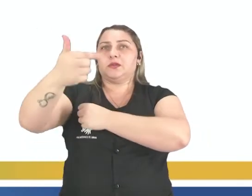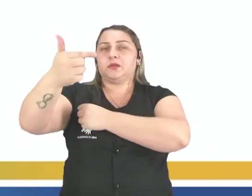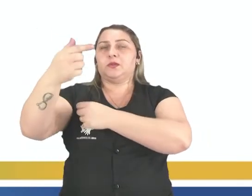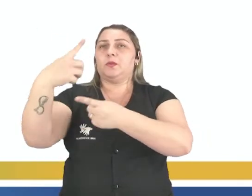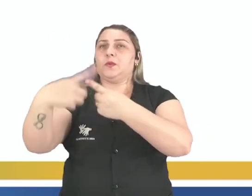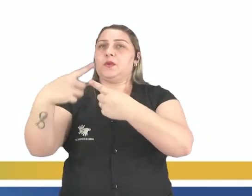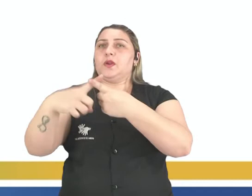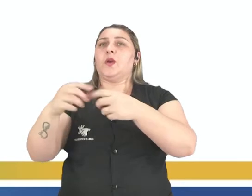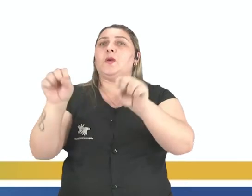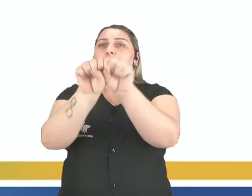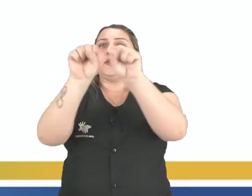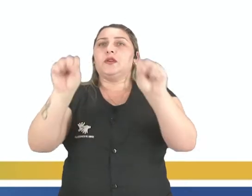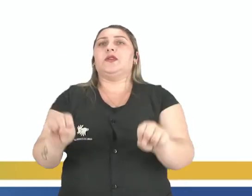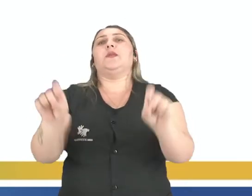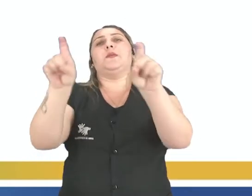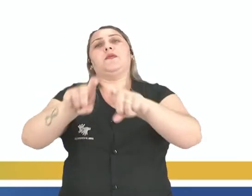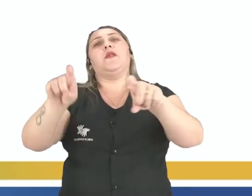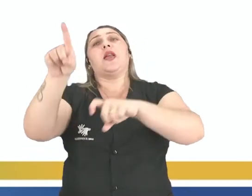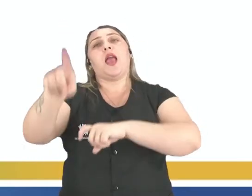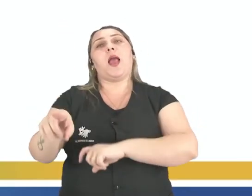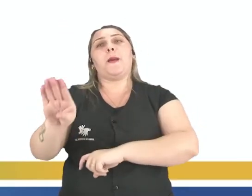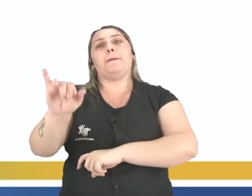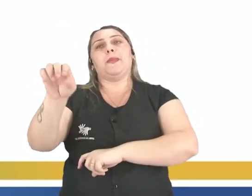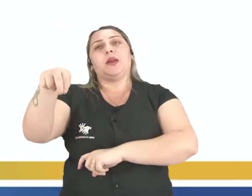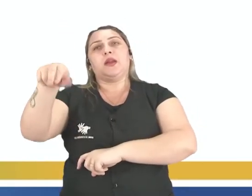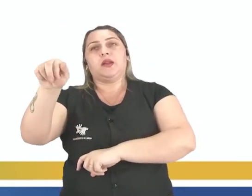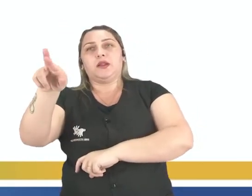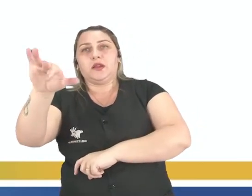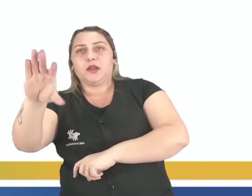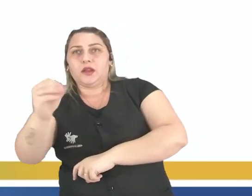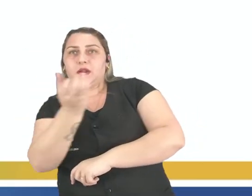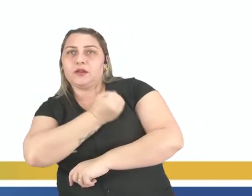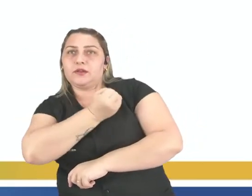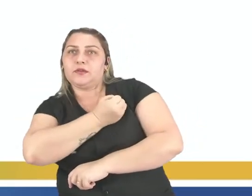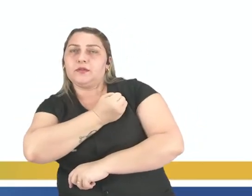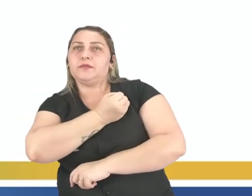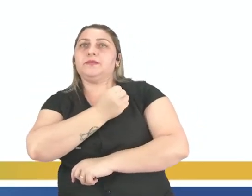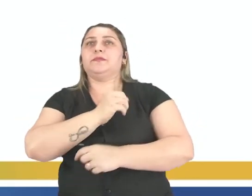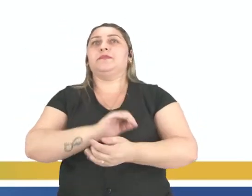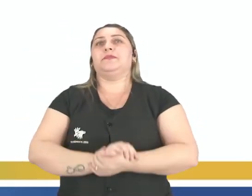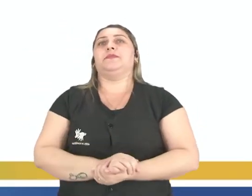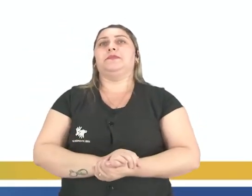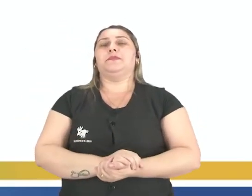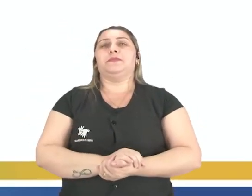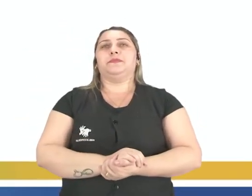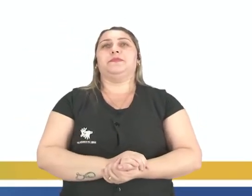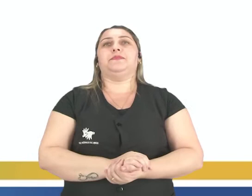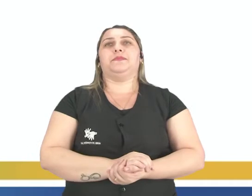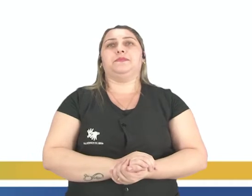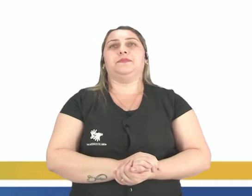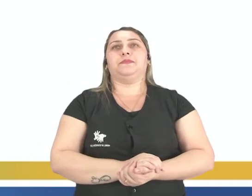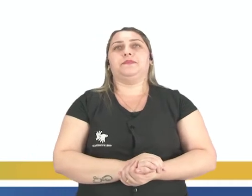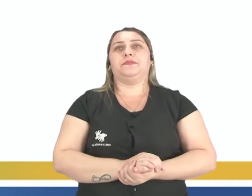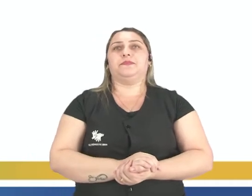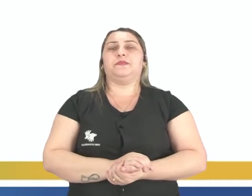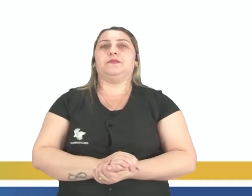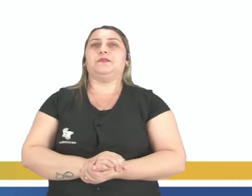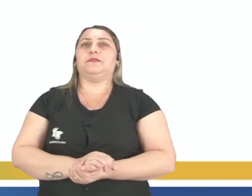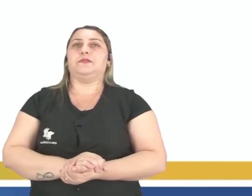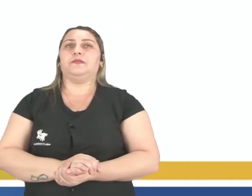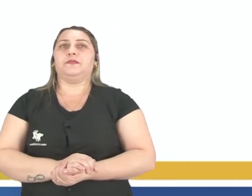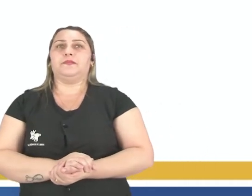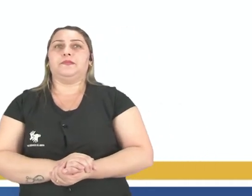justamente porque o sistema de informática, né, a informática em si trabalha com um sistema de numeração de base binária.